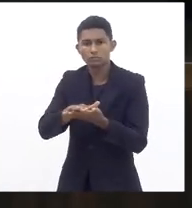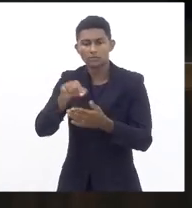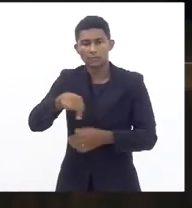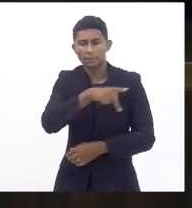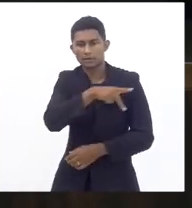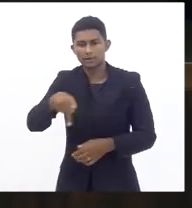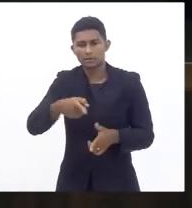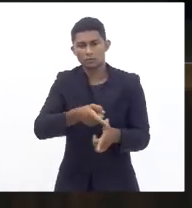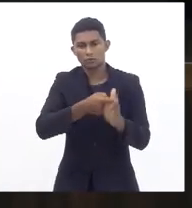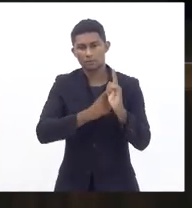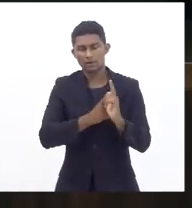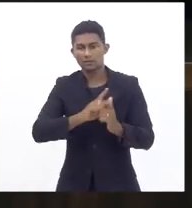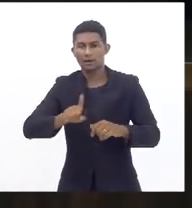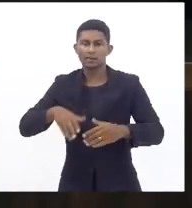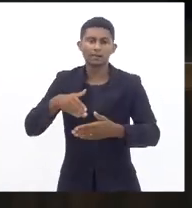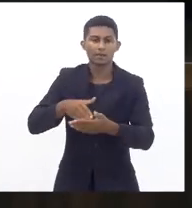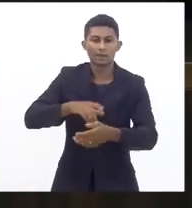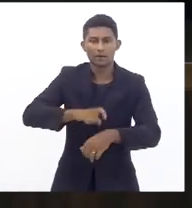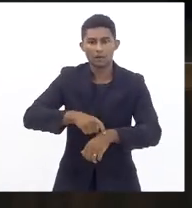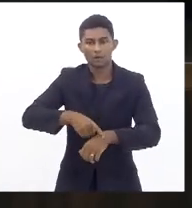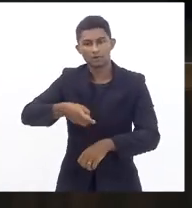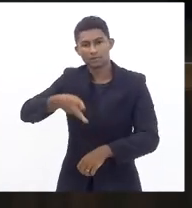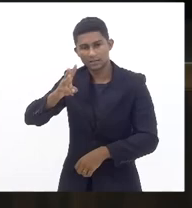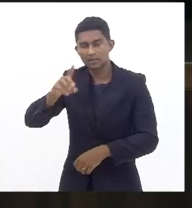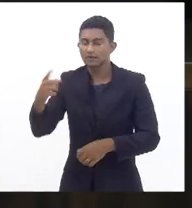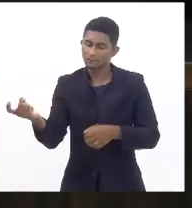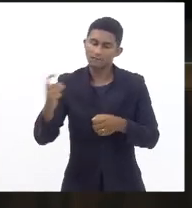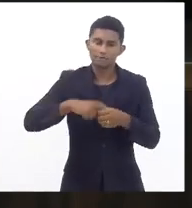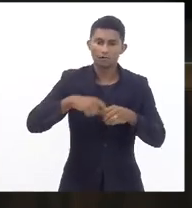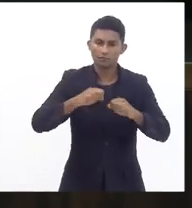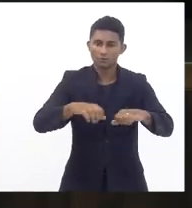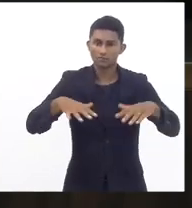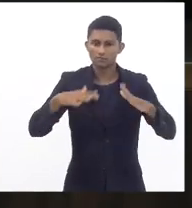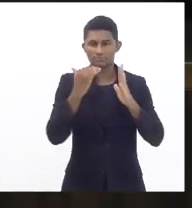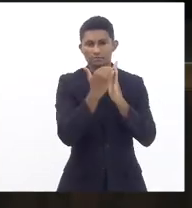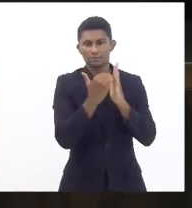suspende a sessão até às 15 horas, quando retornaremos com a ordem do dia. Está suspensa a sessão.